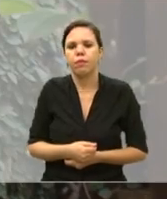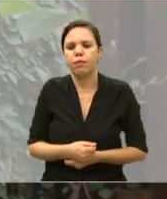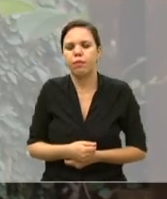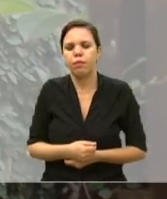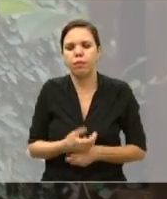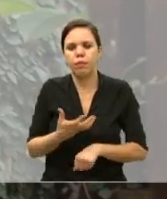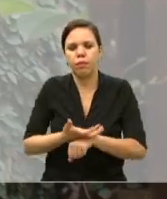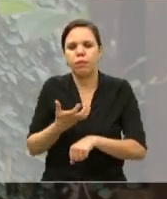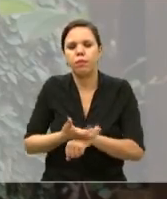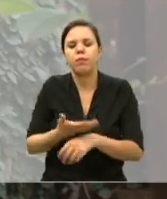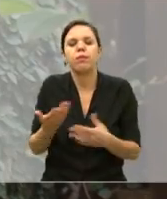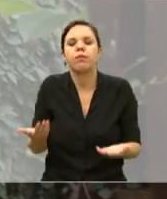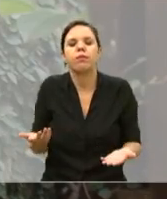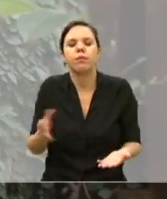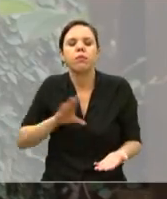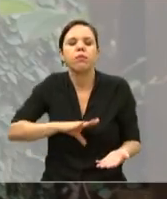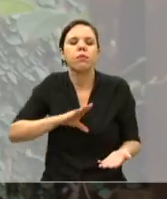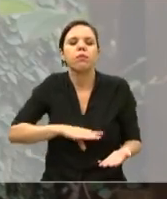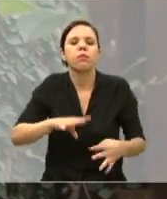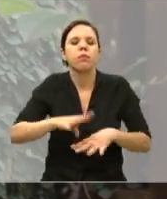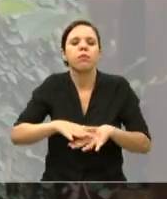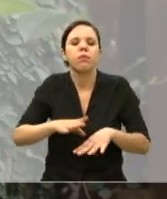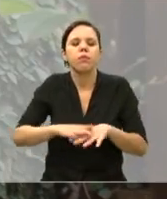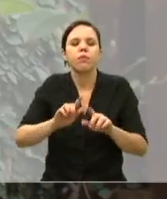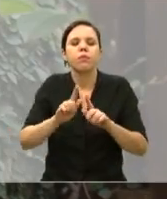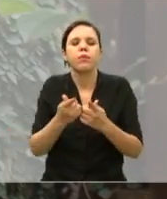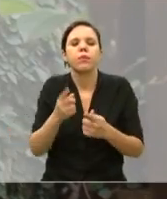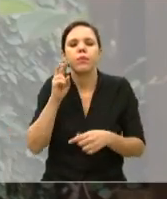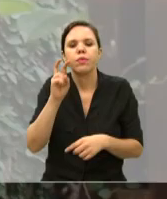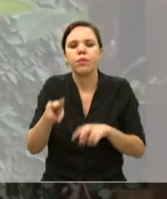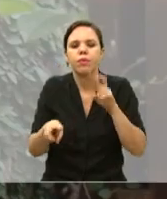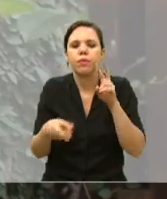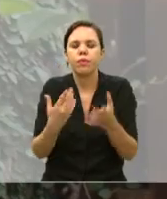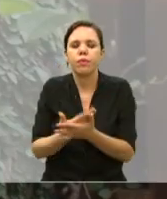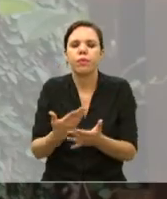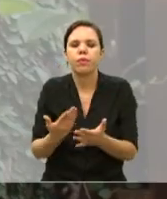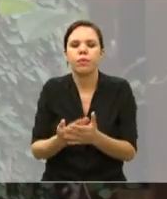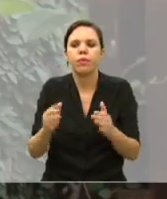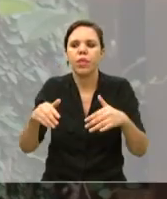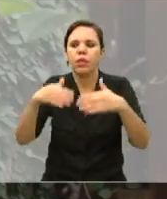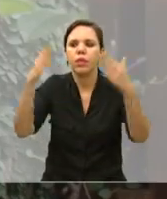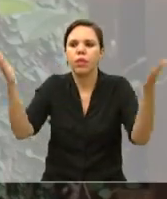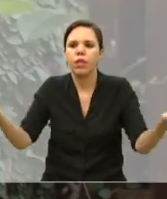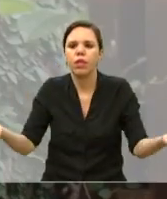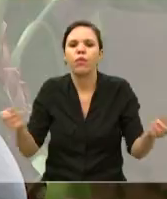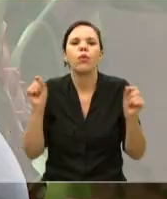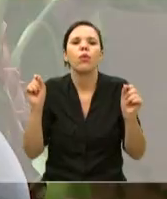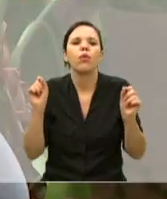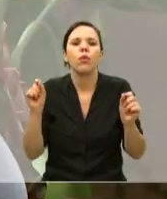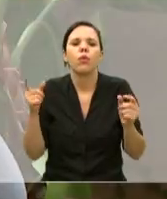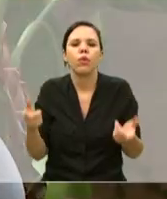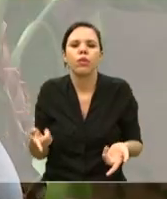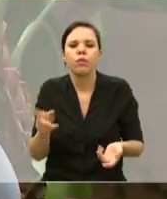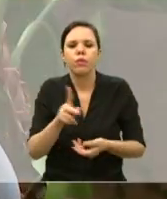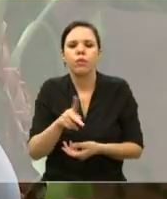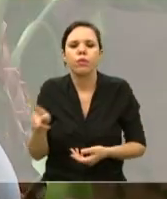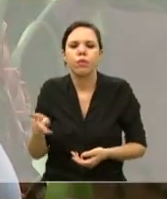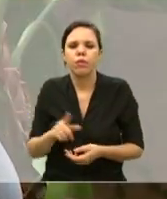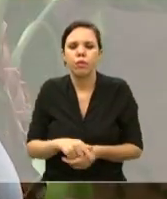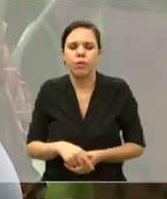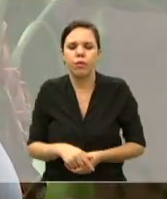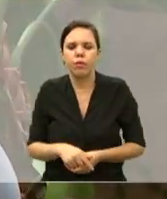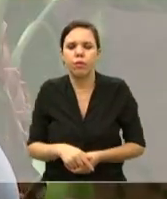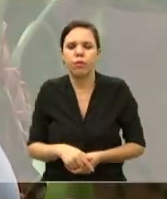as matérias, né? A gente tá português, matemática, geografia. Hoje eu vi aulas ao ar livre. Como é que é isso? Os professores, eles